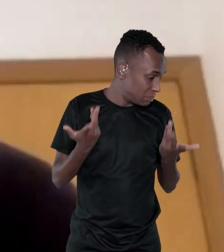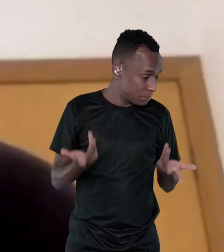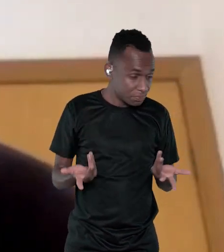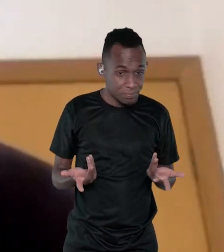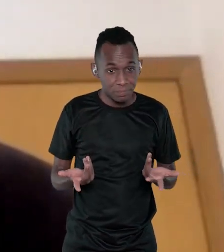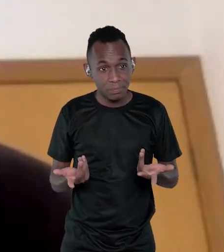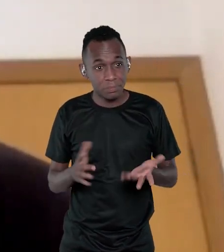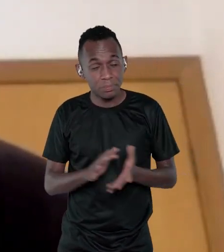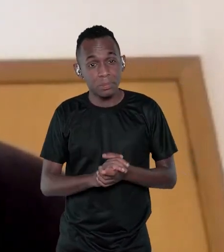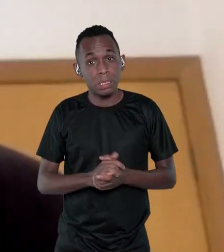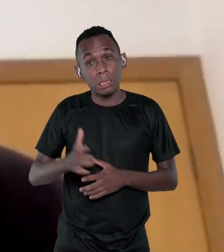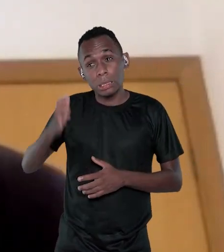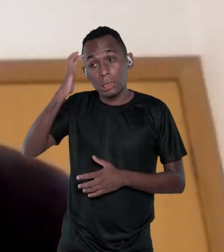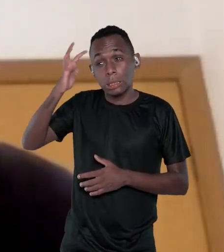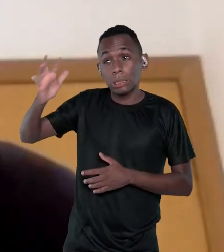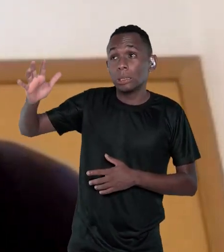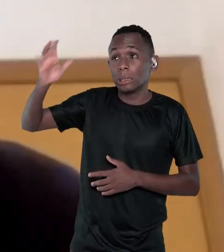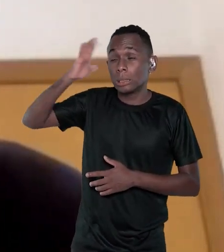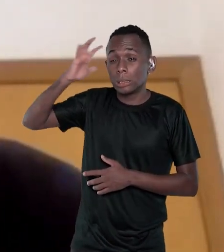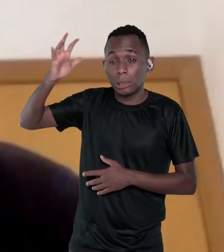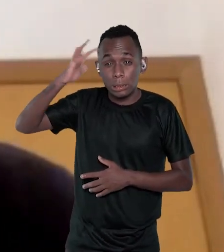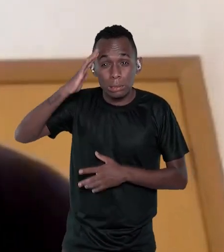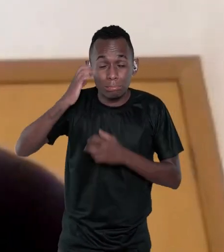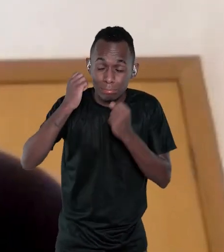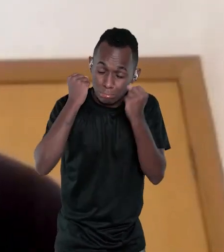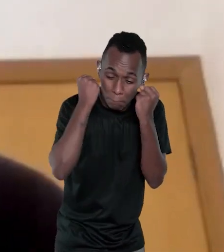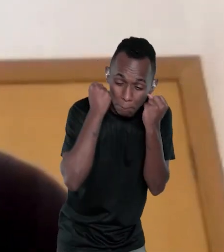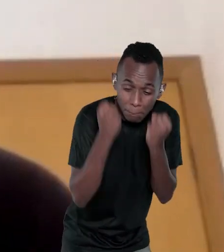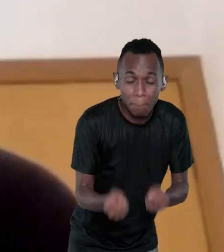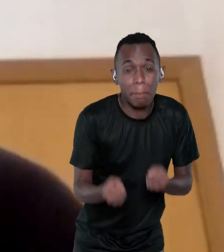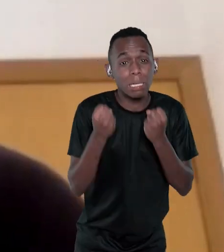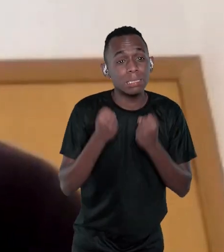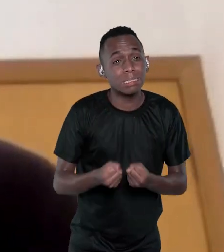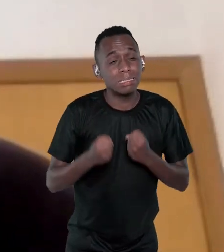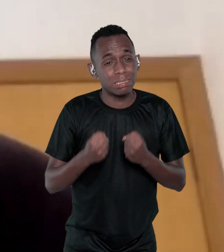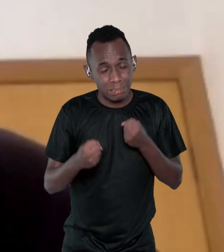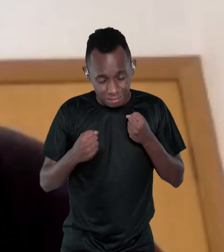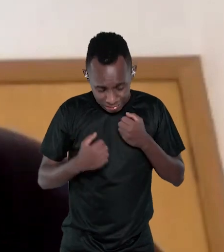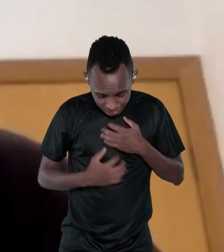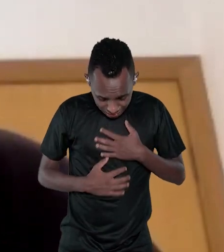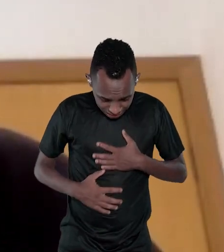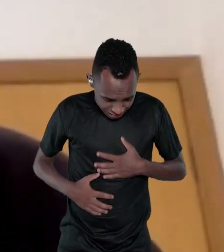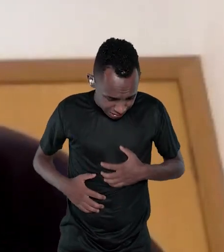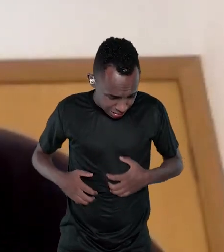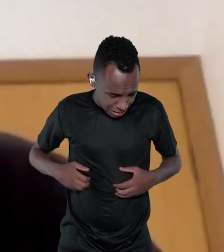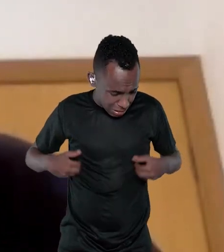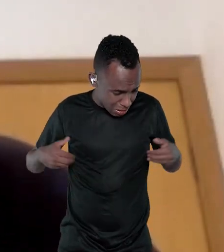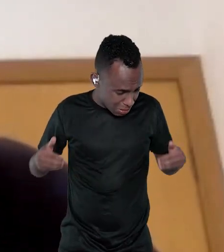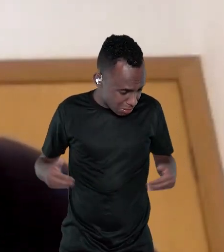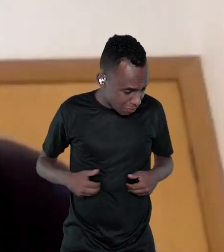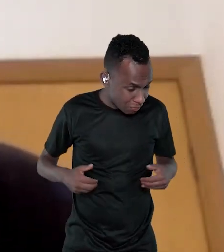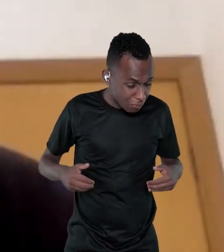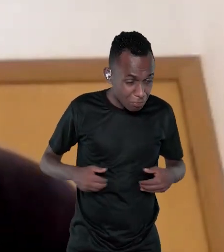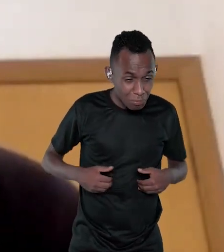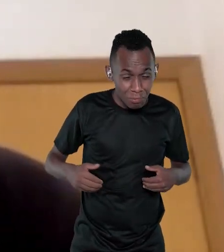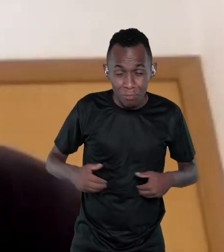mães esquecidas do amanhecer, mentes enternecidas na